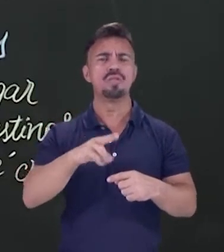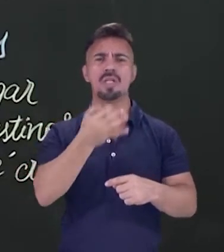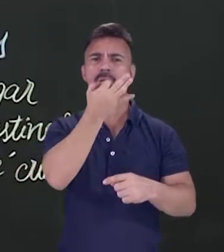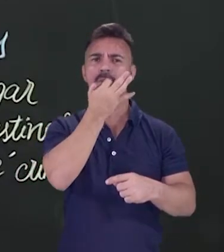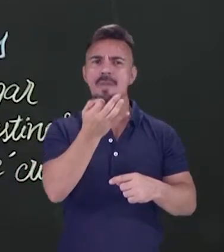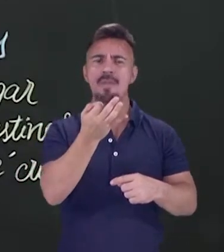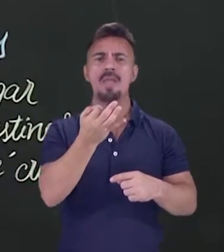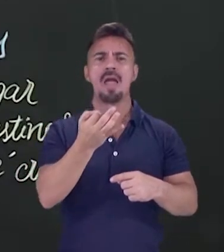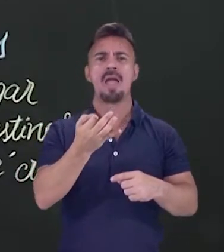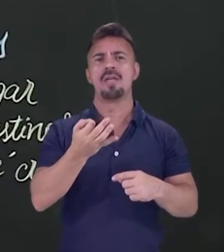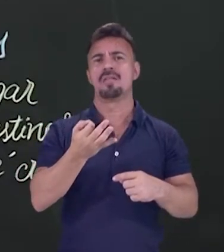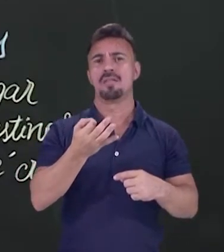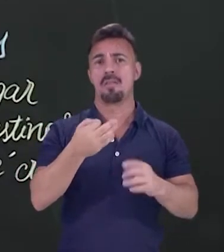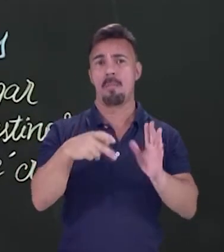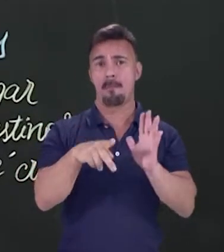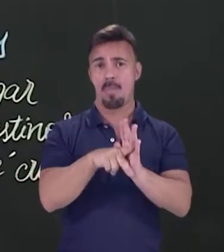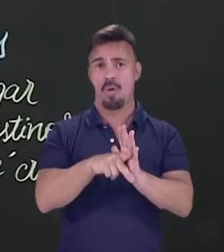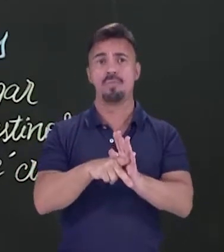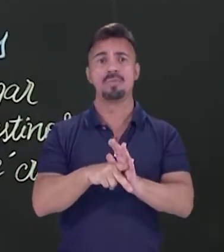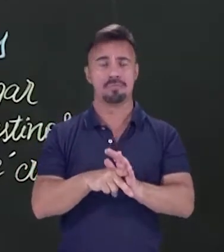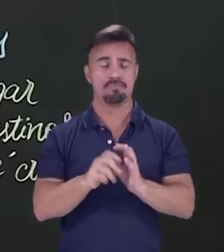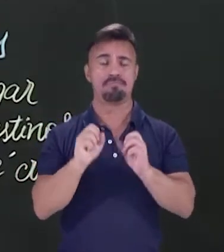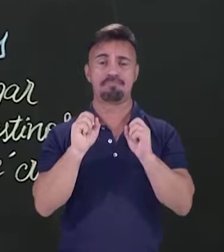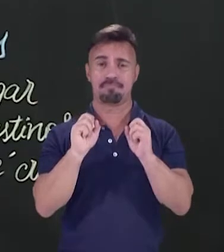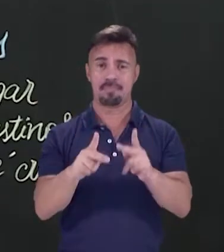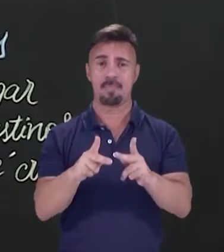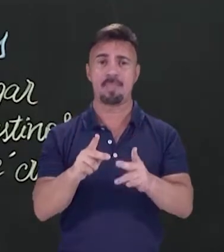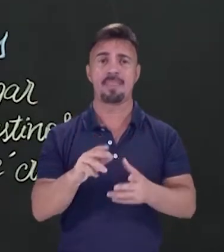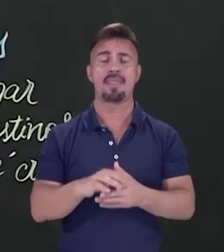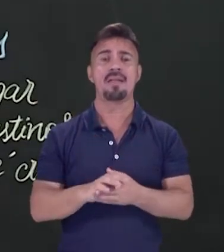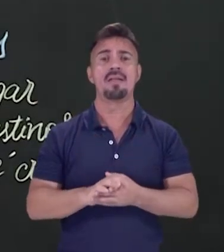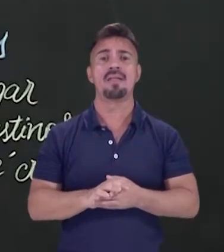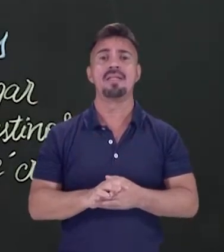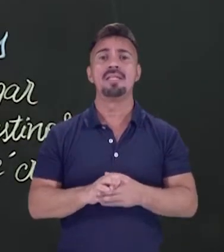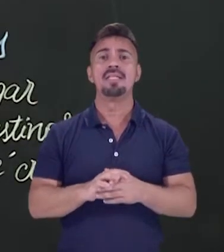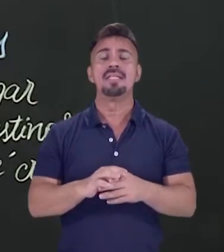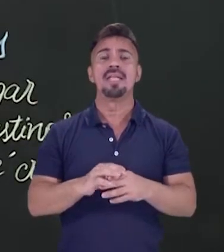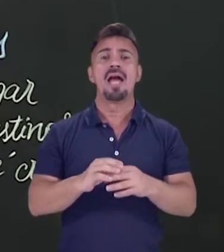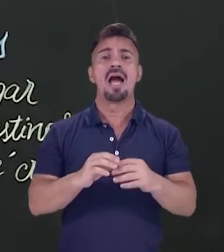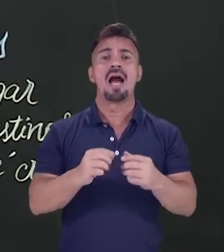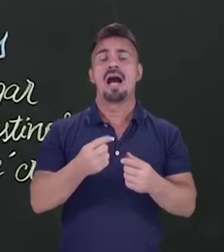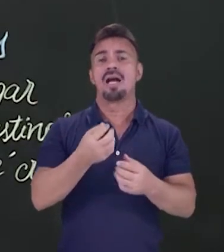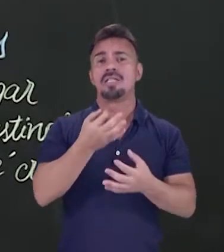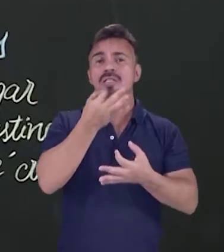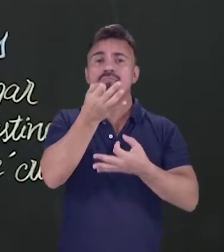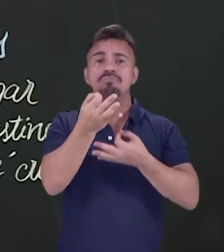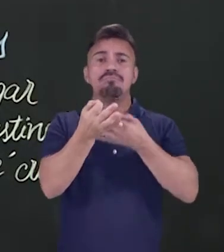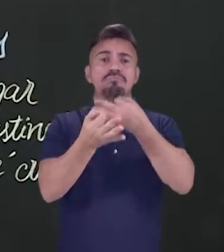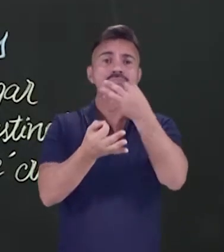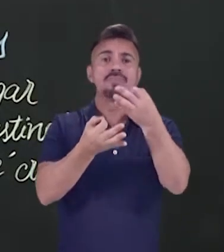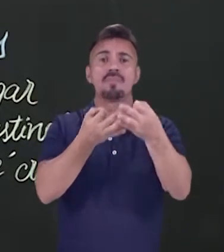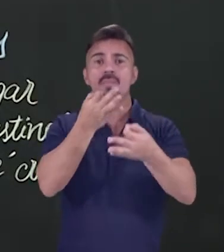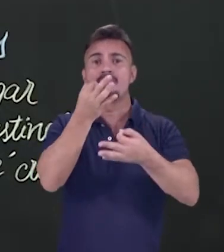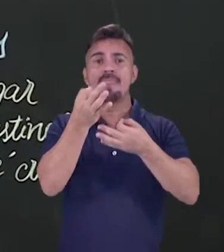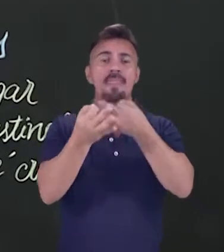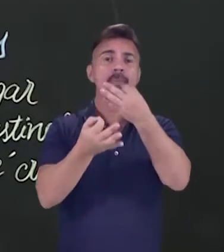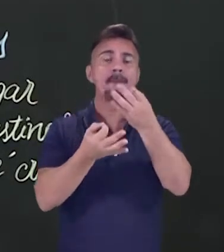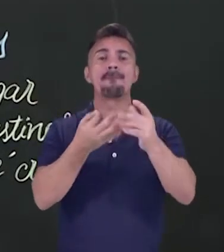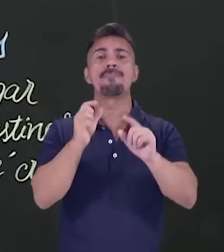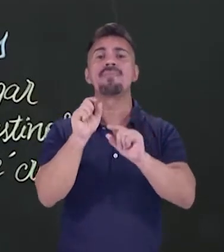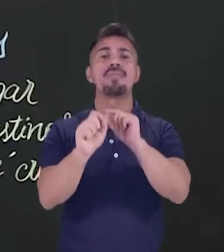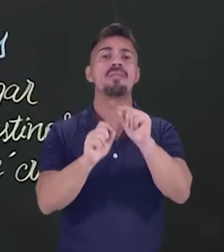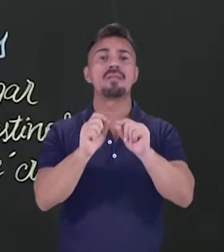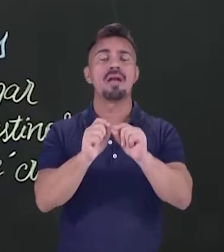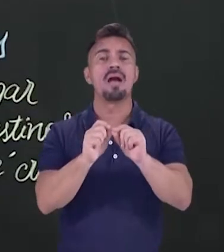seu texto um caráter opinativo, ok? Os elementos argumentativos e persuasivos